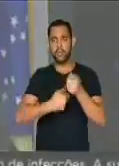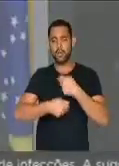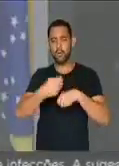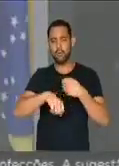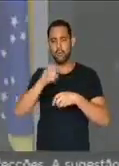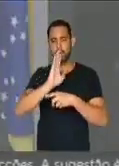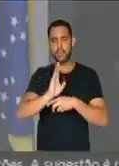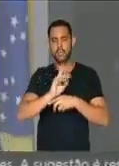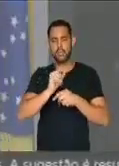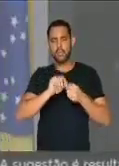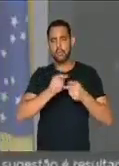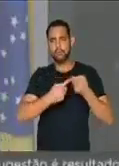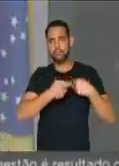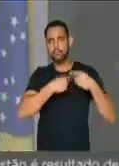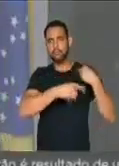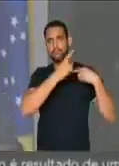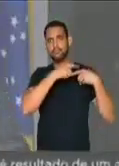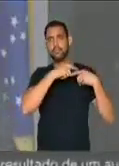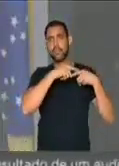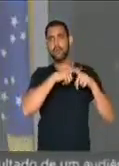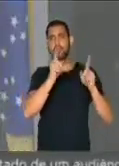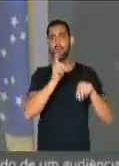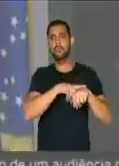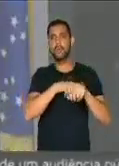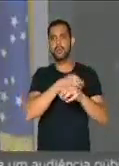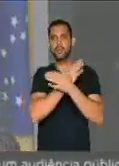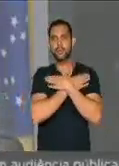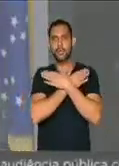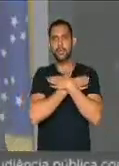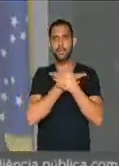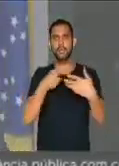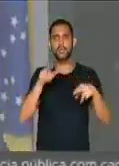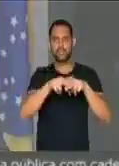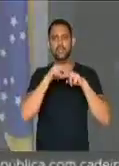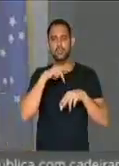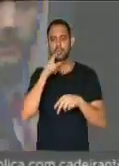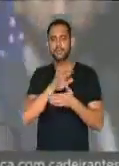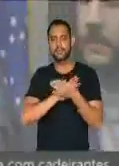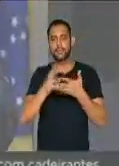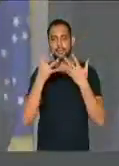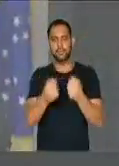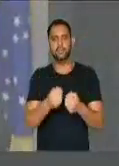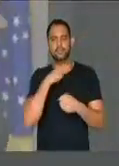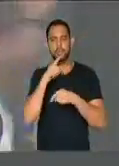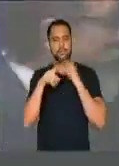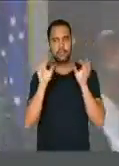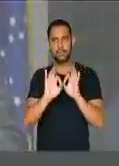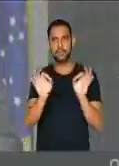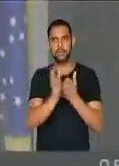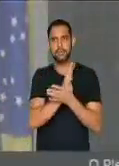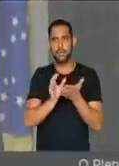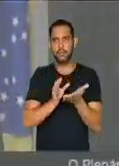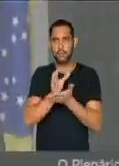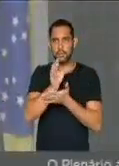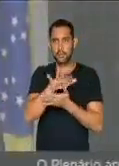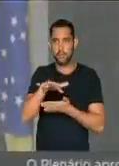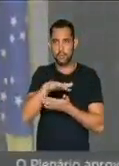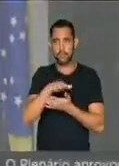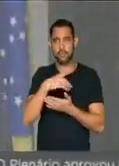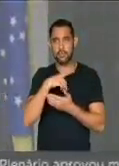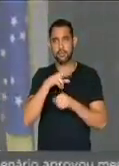economia brasileira anda para trás, no momento que o desemprego é alto. Não dá para a gente aceitar nem negar os